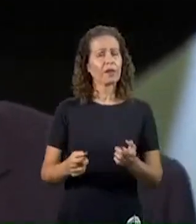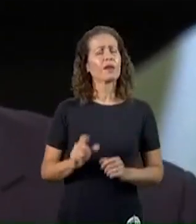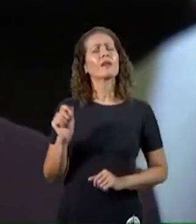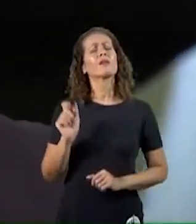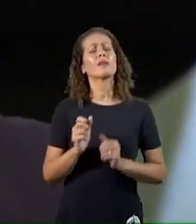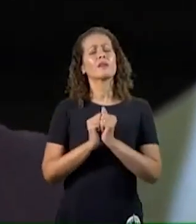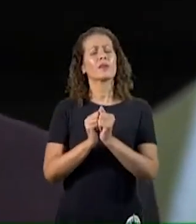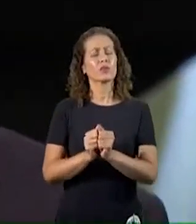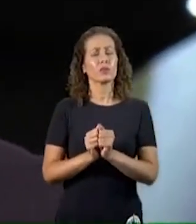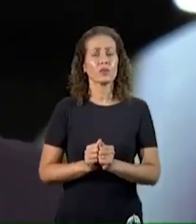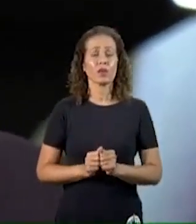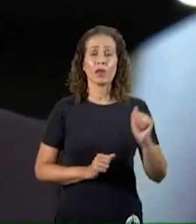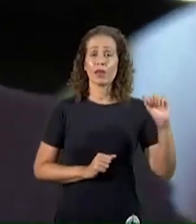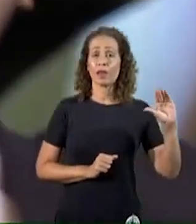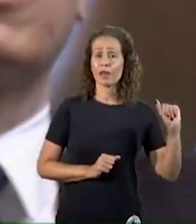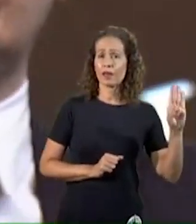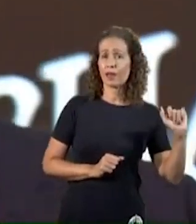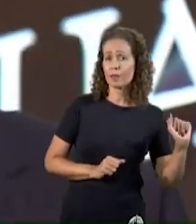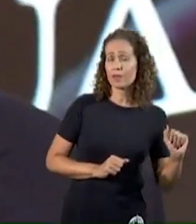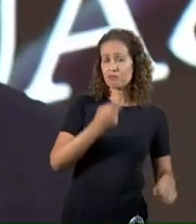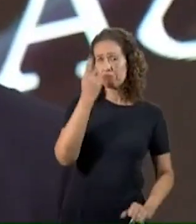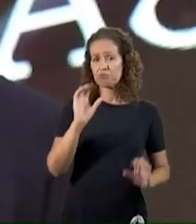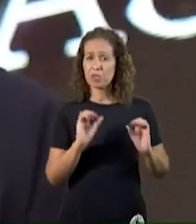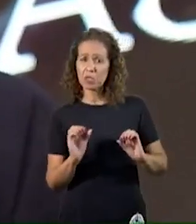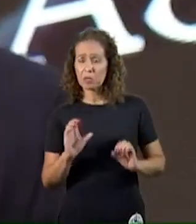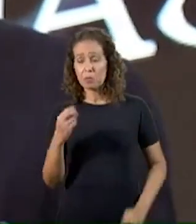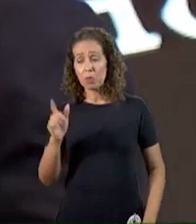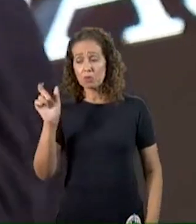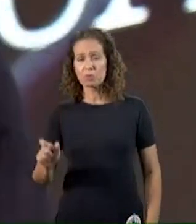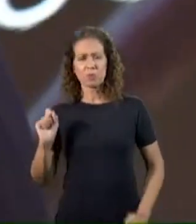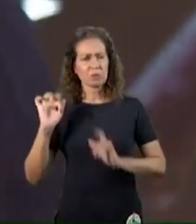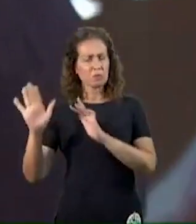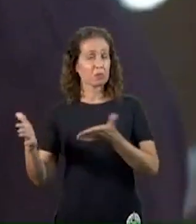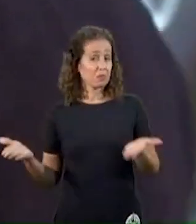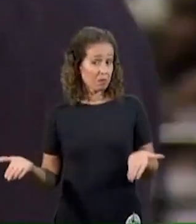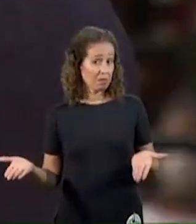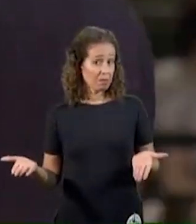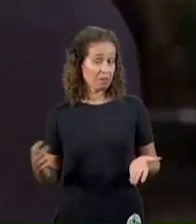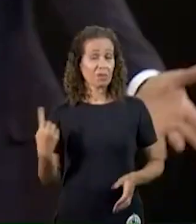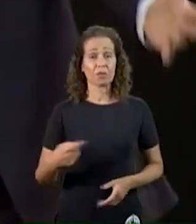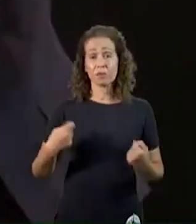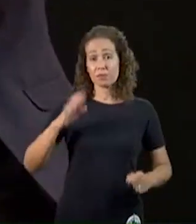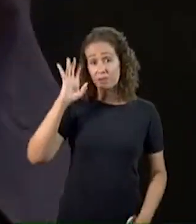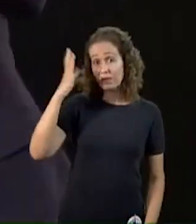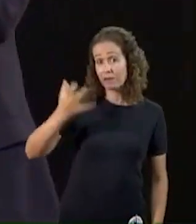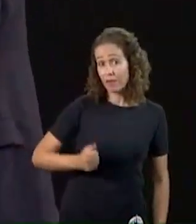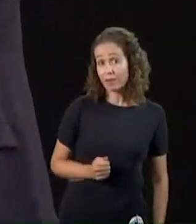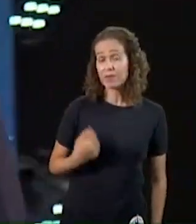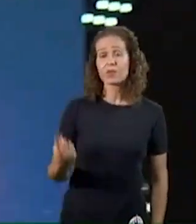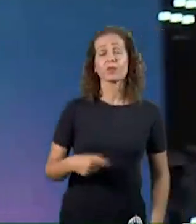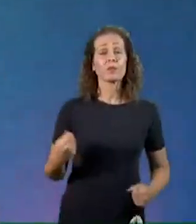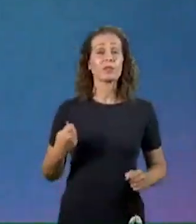você? Acabe? Ninguém ou um abençoado? Nós temos que definir. Gente, nós temos que fazer